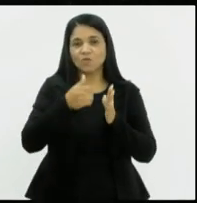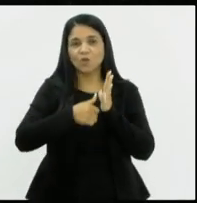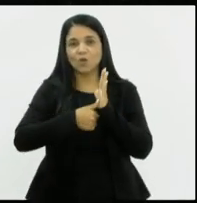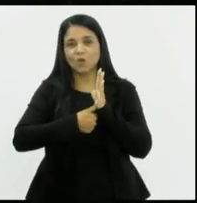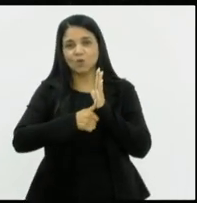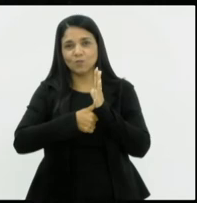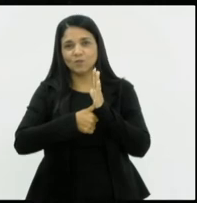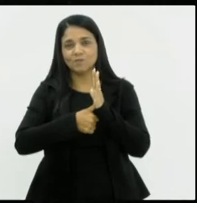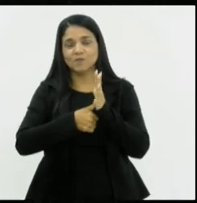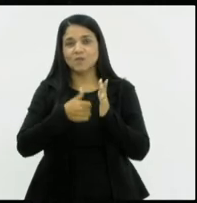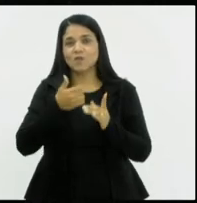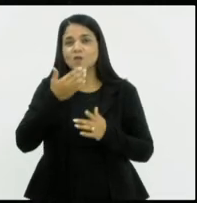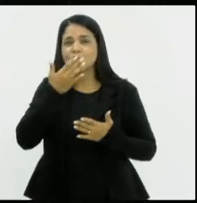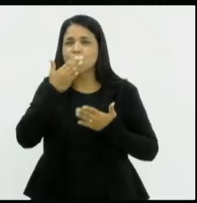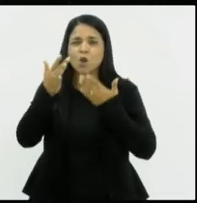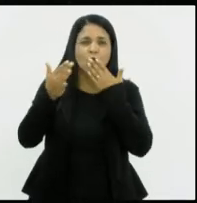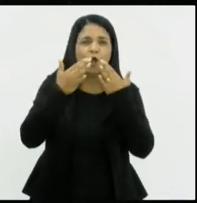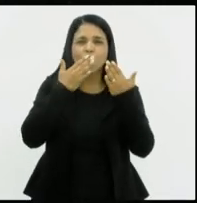Colorindo a Vida.